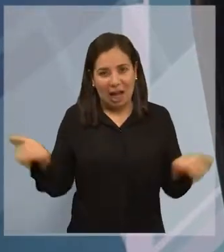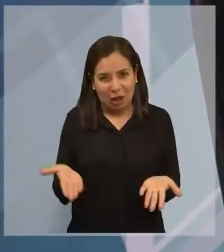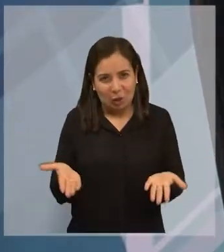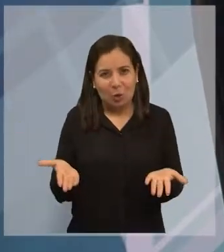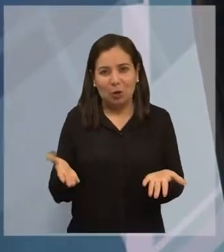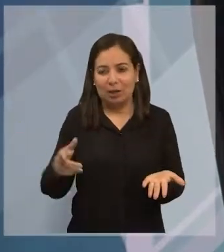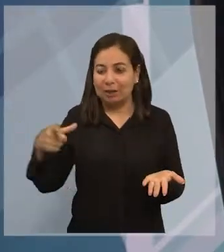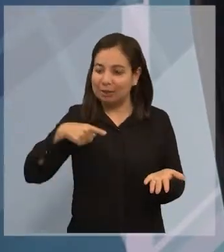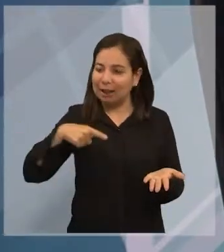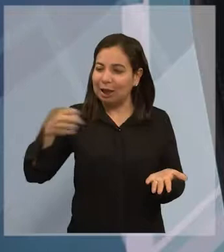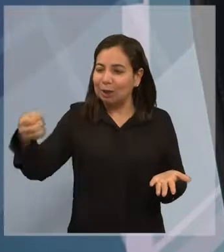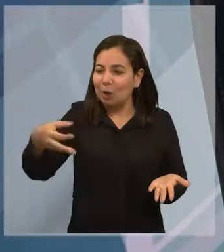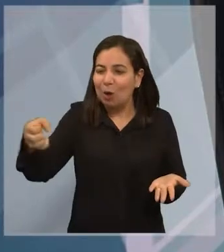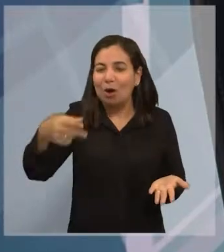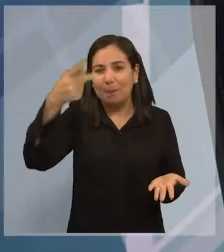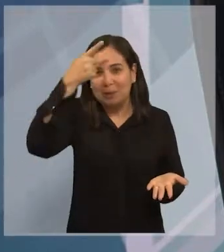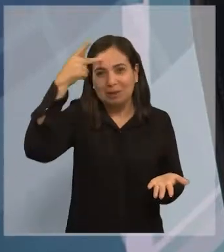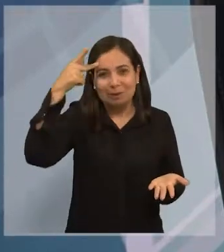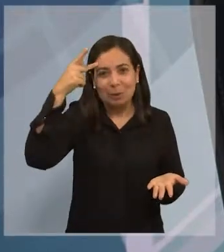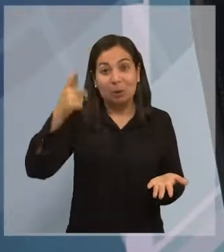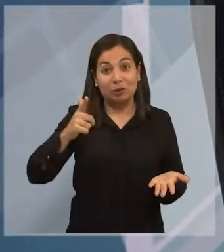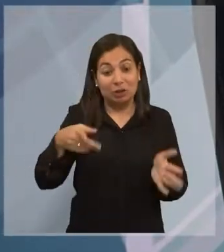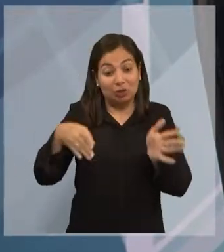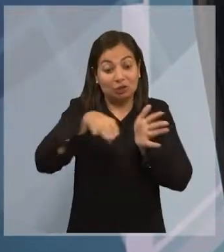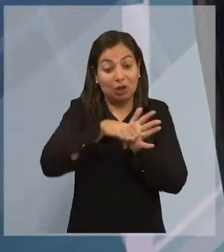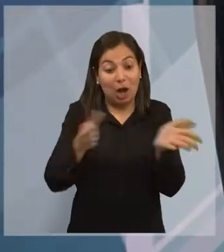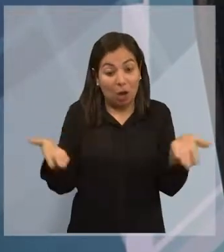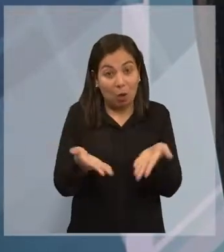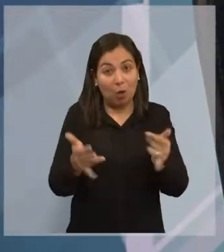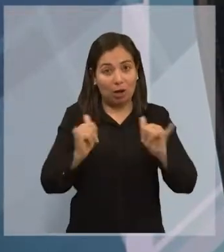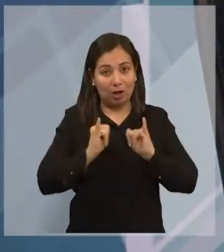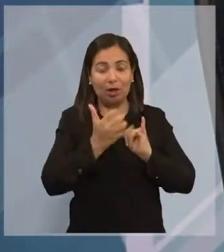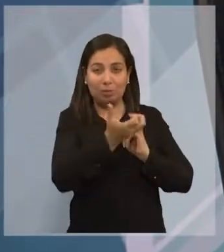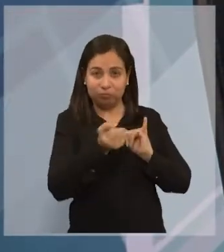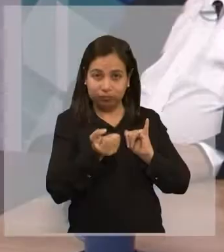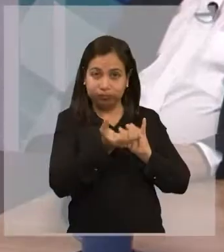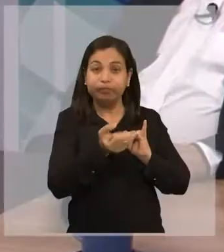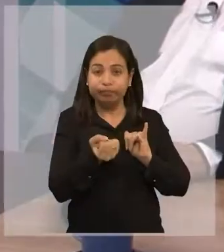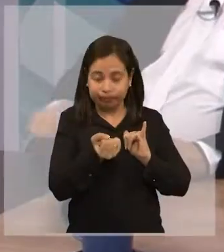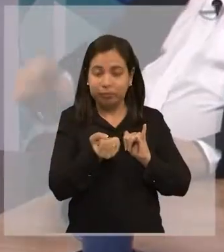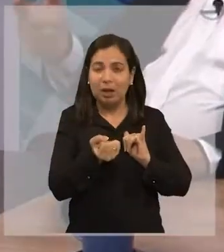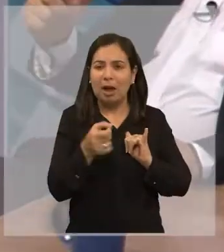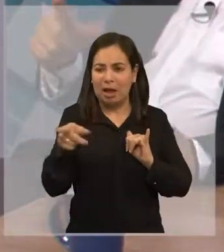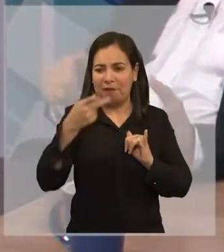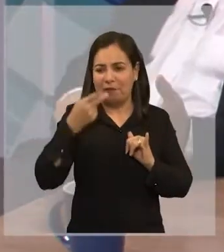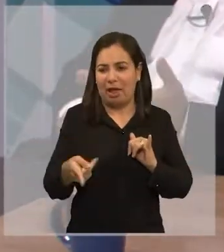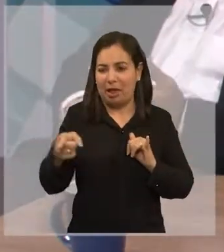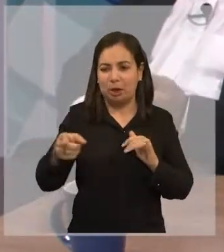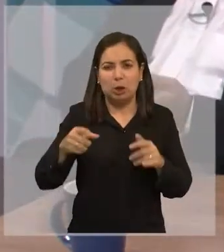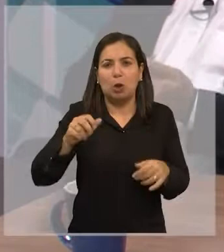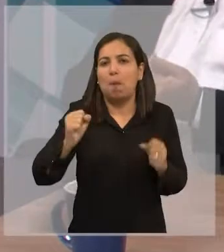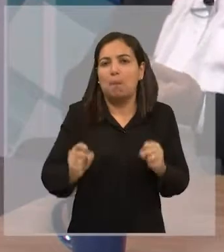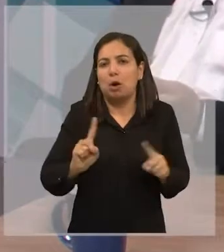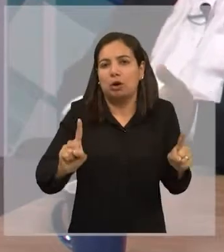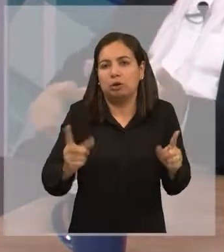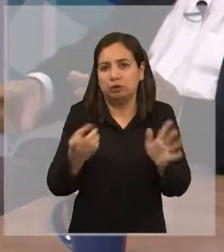gerações que chegaram à aposentadoria, né, dizer que elas não têm direito. E ao longo do tempo, quantos a gente já...